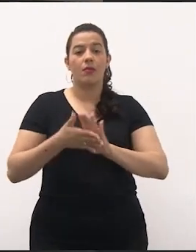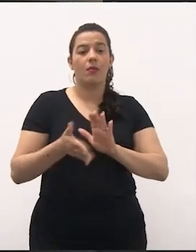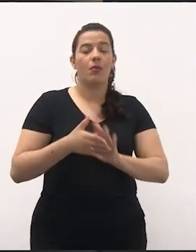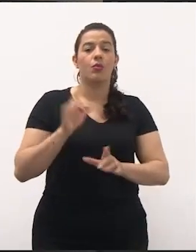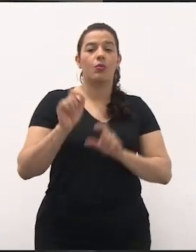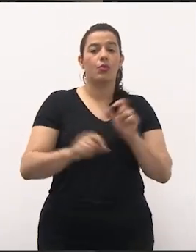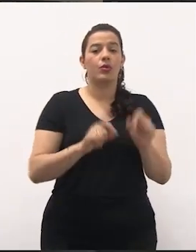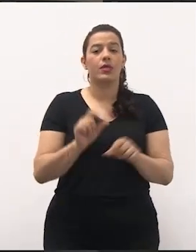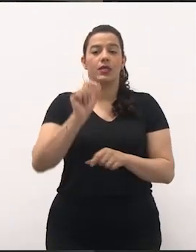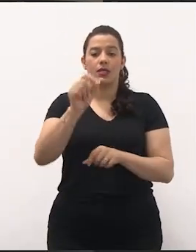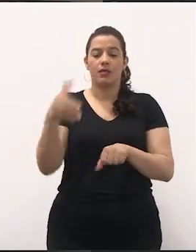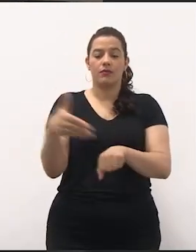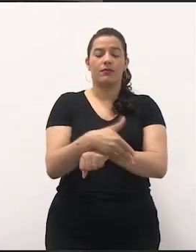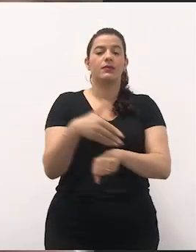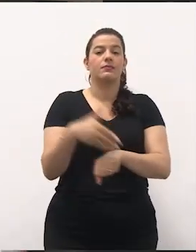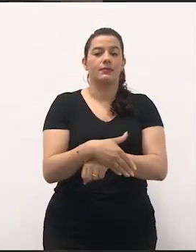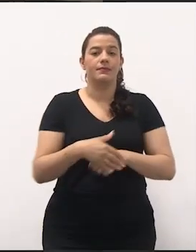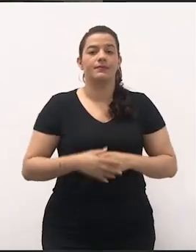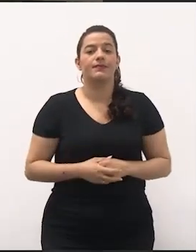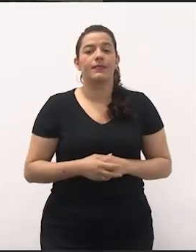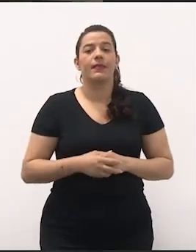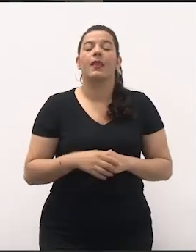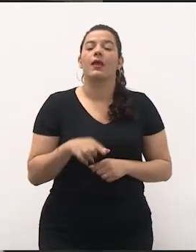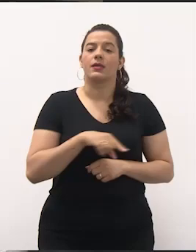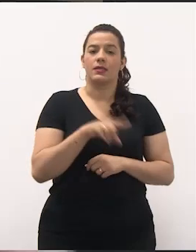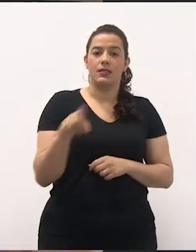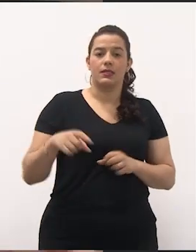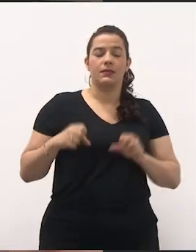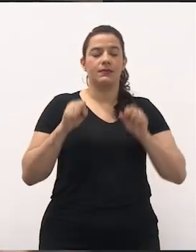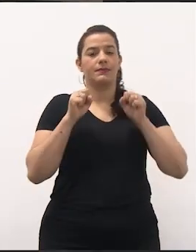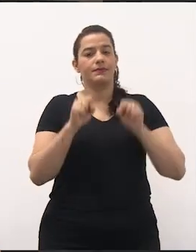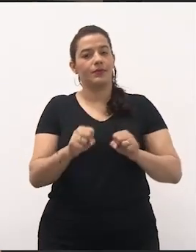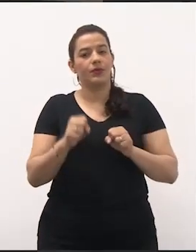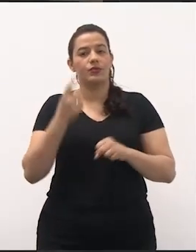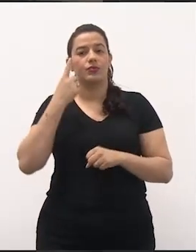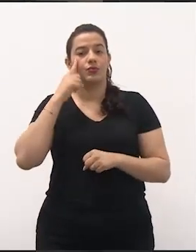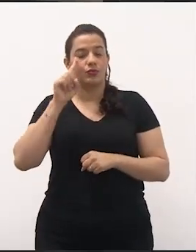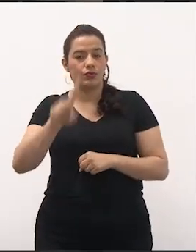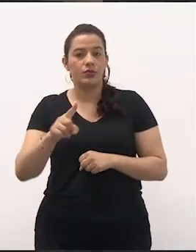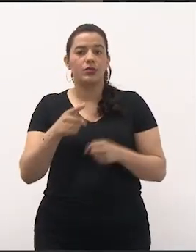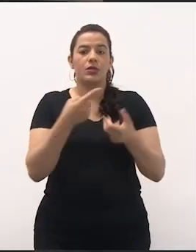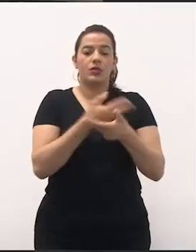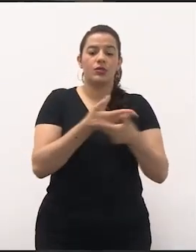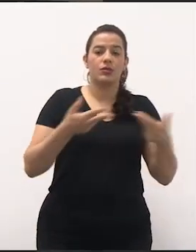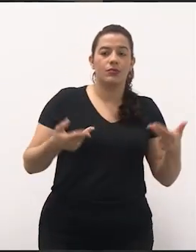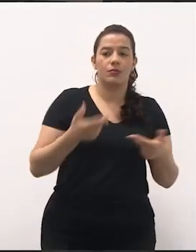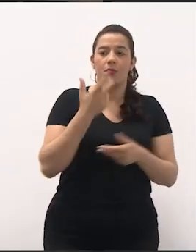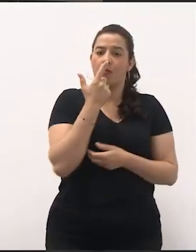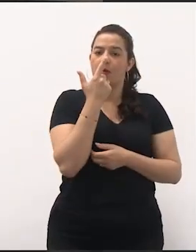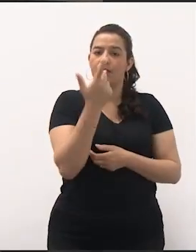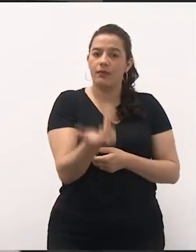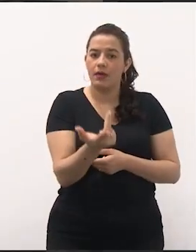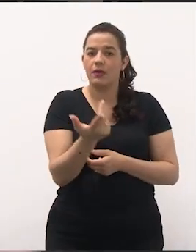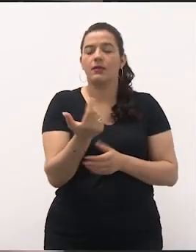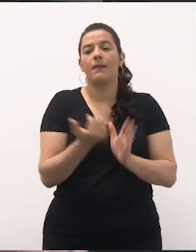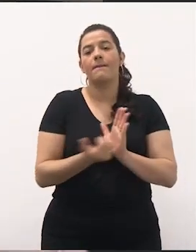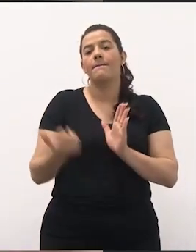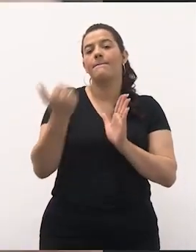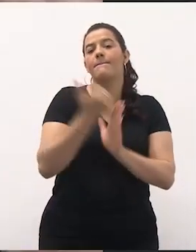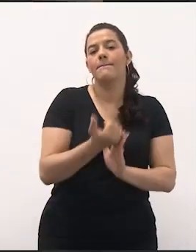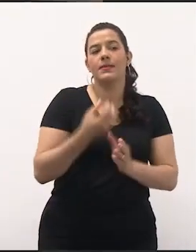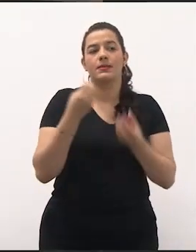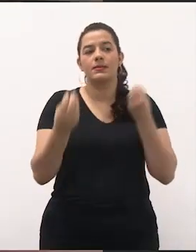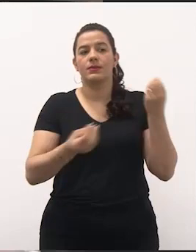e quem vai participar. E aí ele pode trazer, então, dentro desse dia específico, uma fala mais sobre como é que